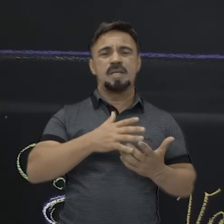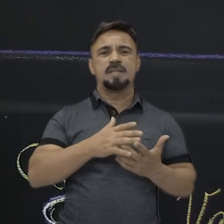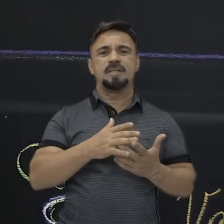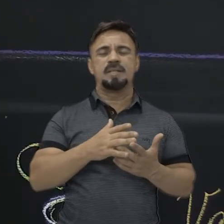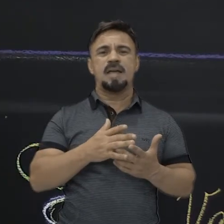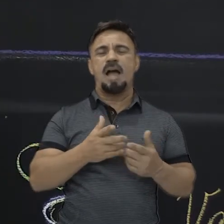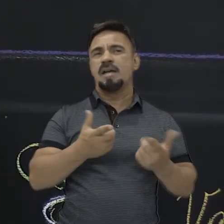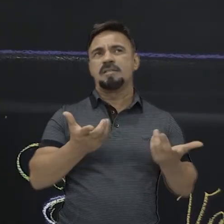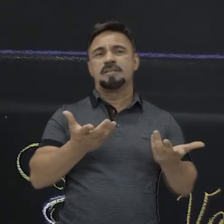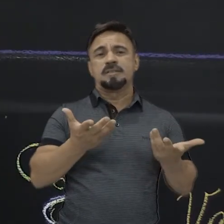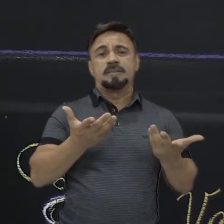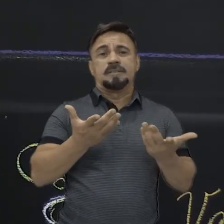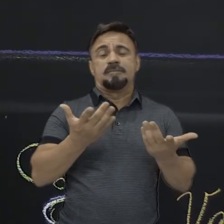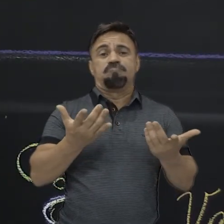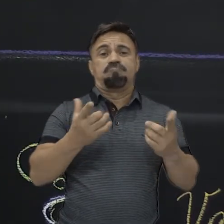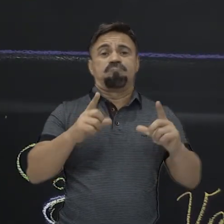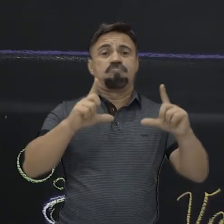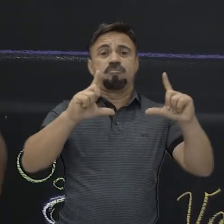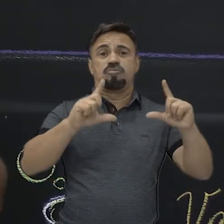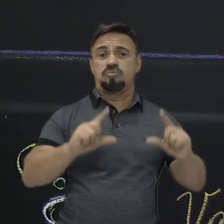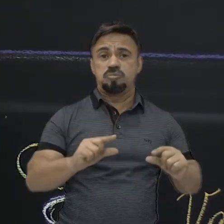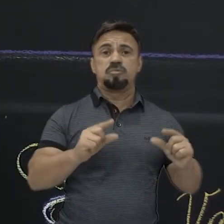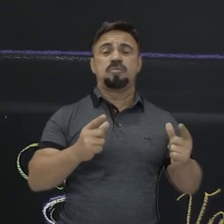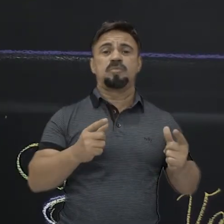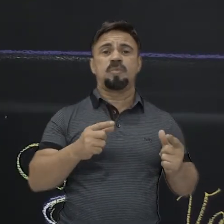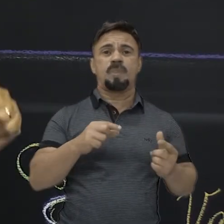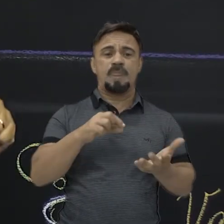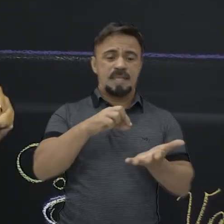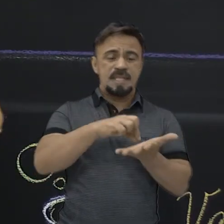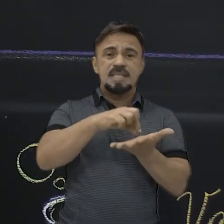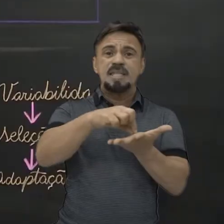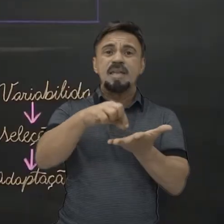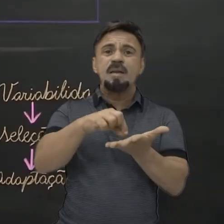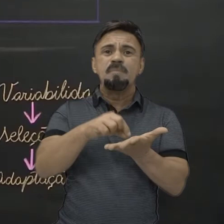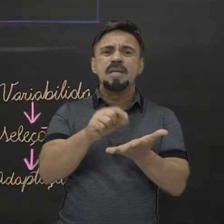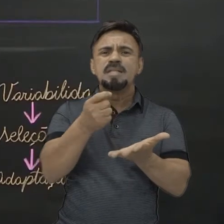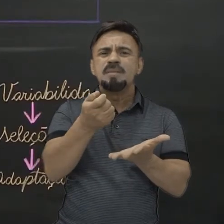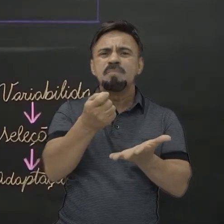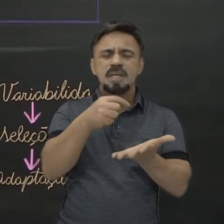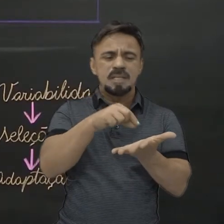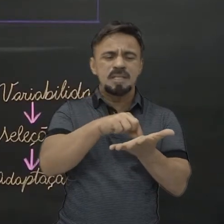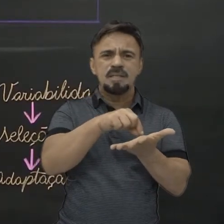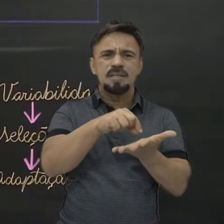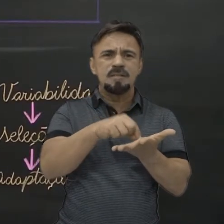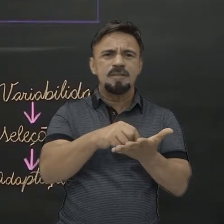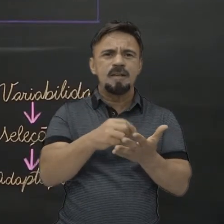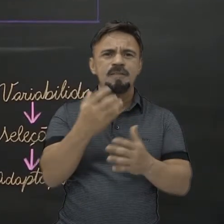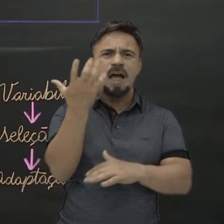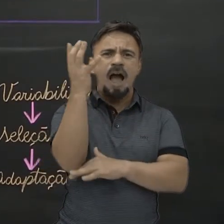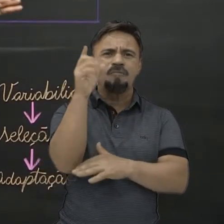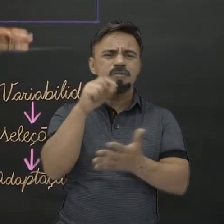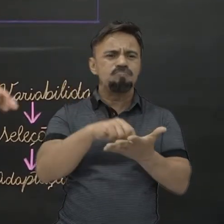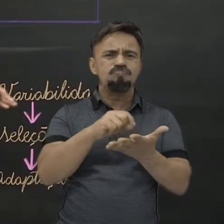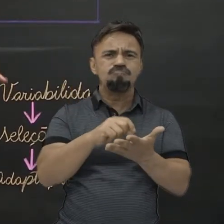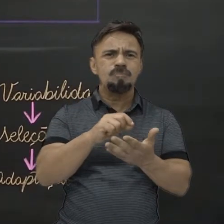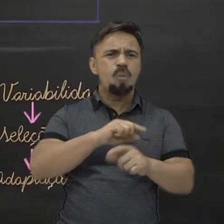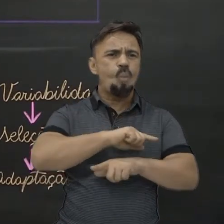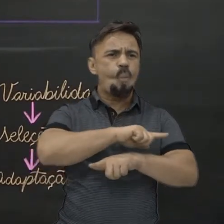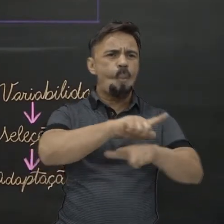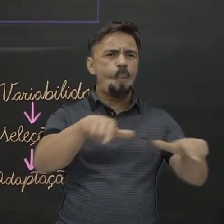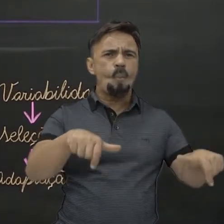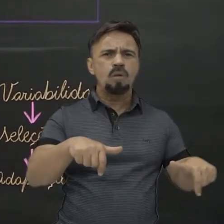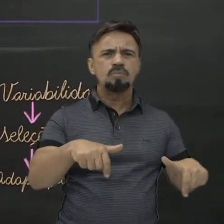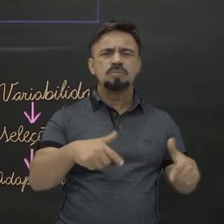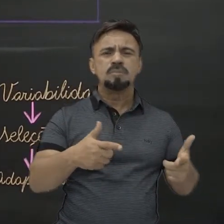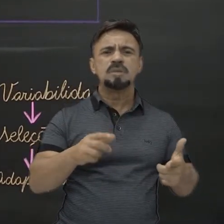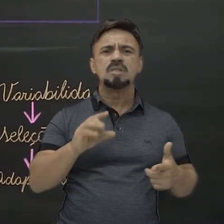redução muito grande ou até em extinção as sementes pequenas. Não tenho mais árvores de sementes pequenas naquela região. Eu